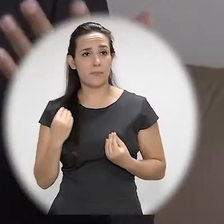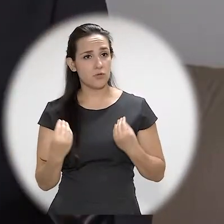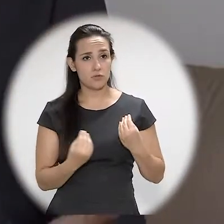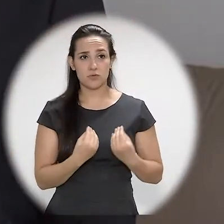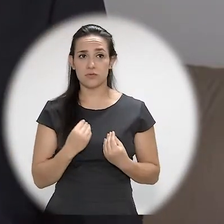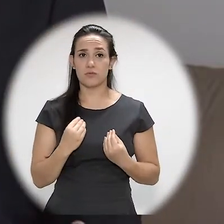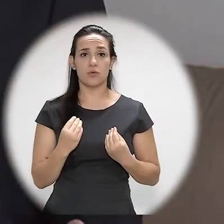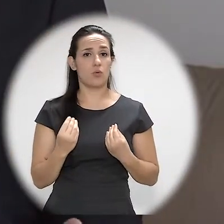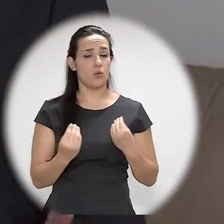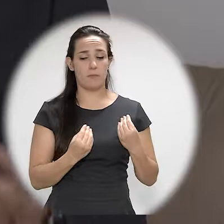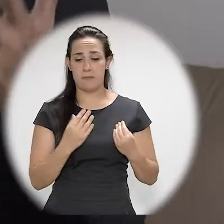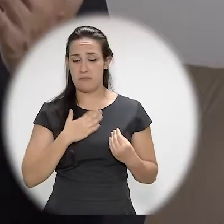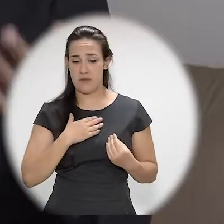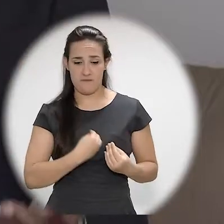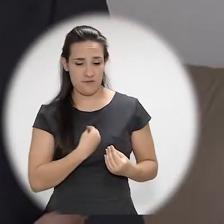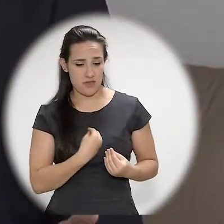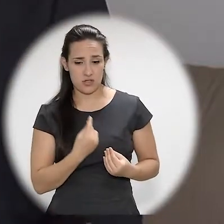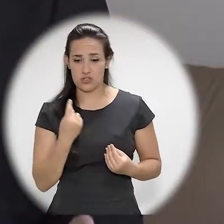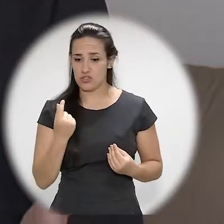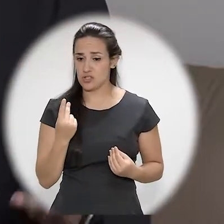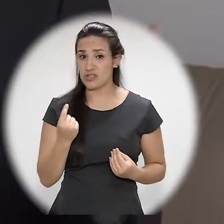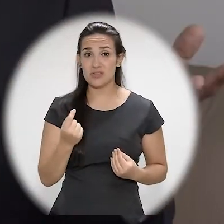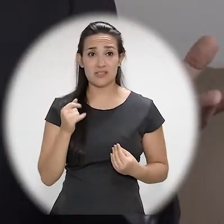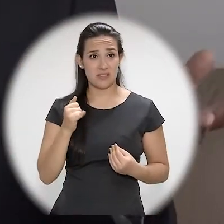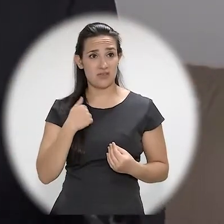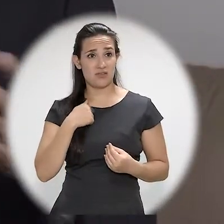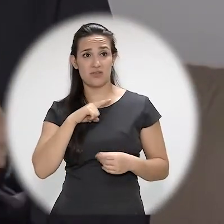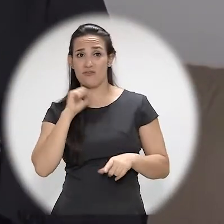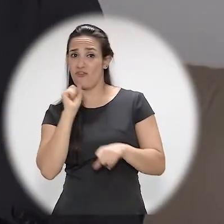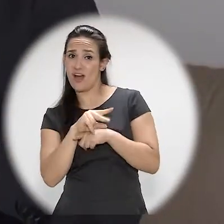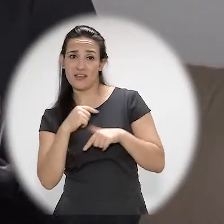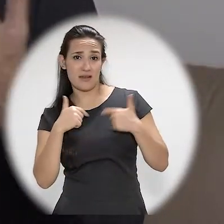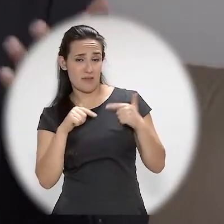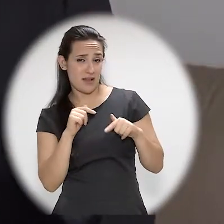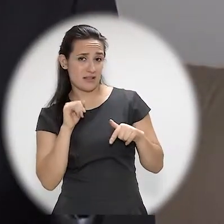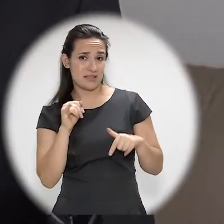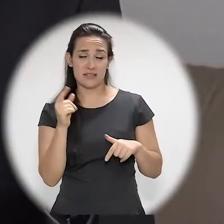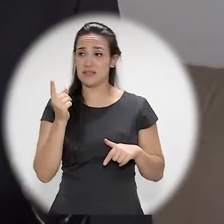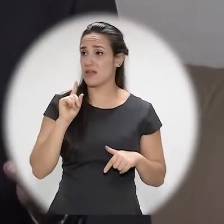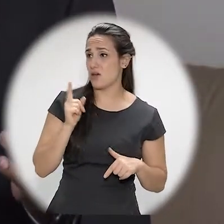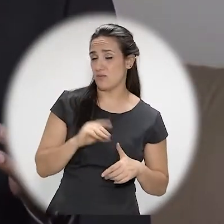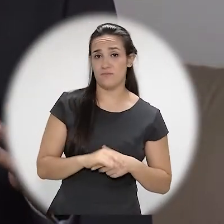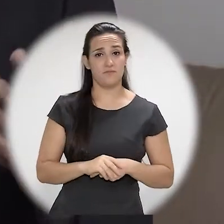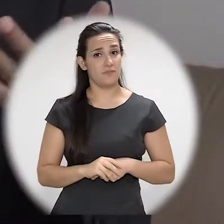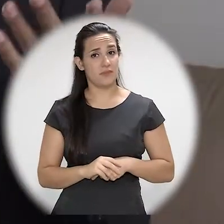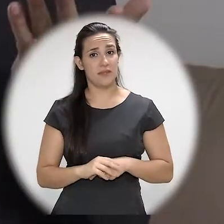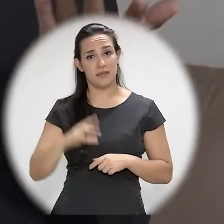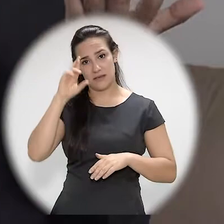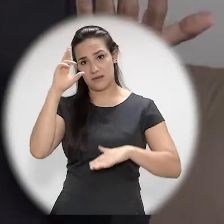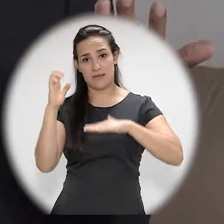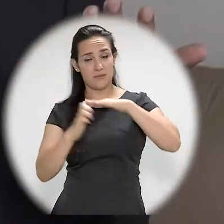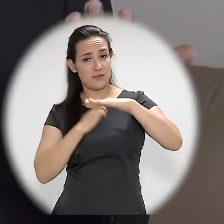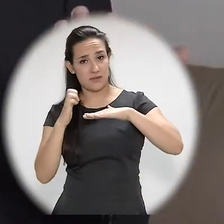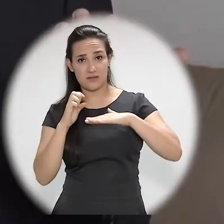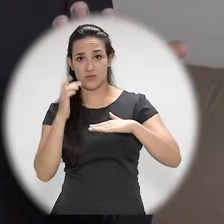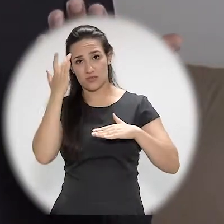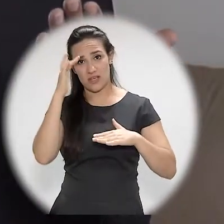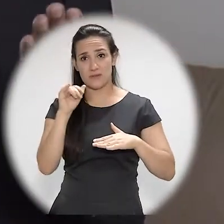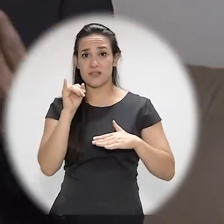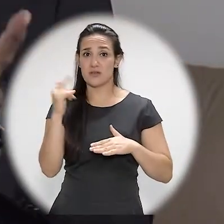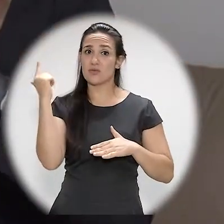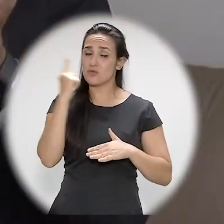como vai acontecer, como que fica meu patrimônio, o patrimônio da empresa, se eu vou ter emprego, se eu não vou ter emprego. A empresa não sabe se ela